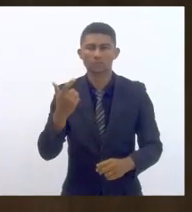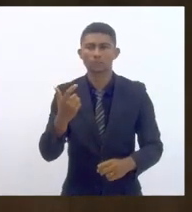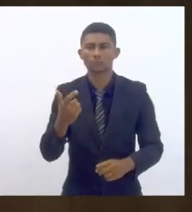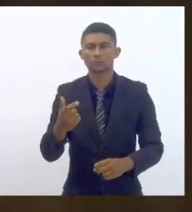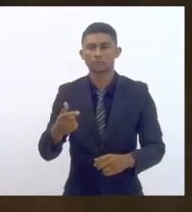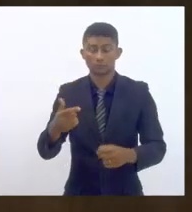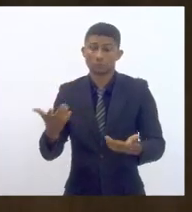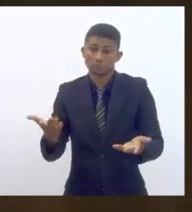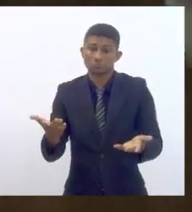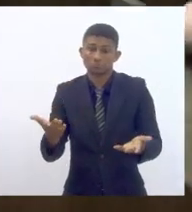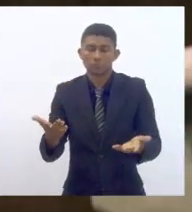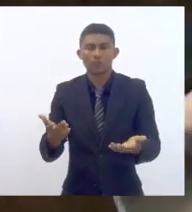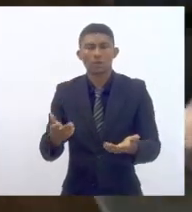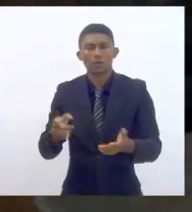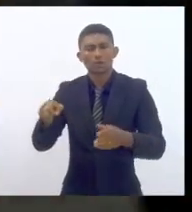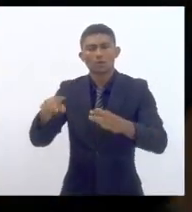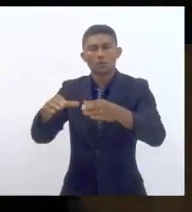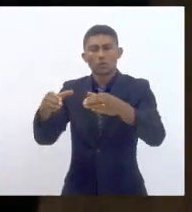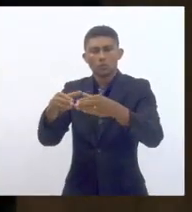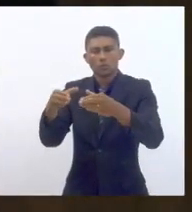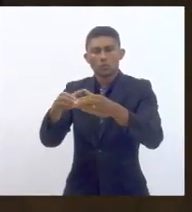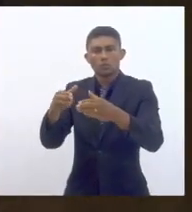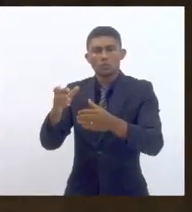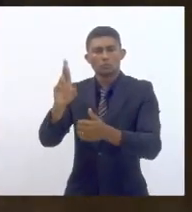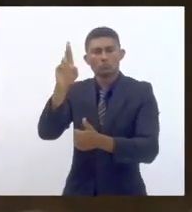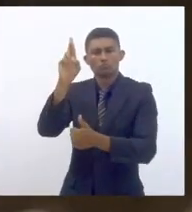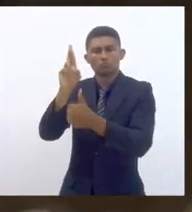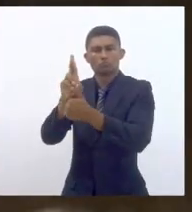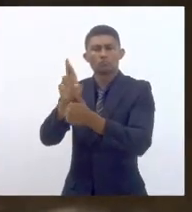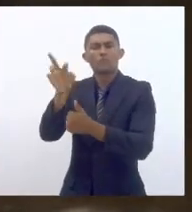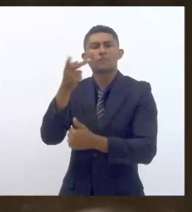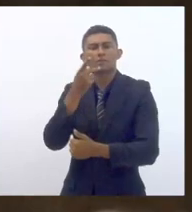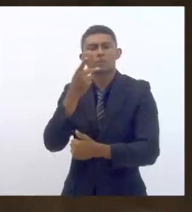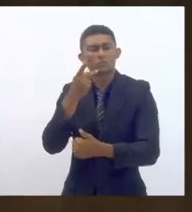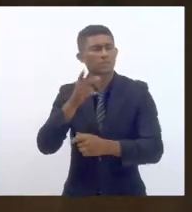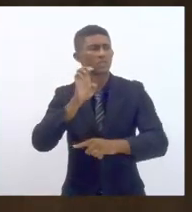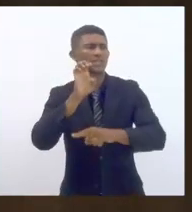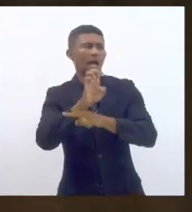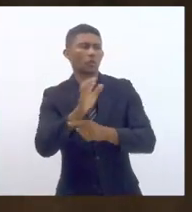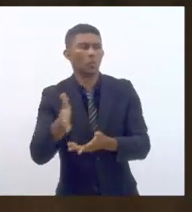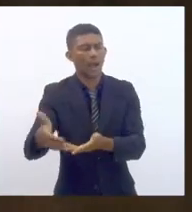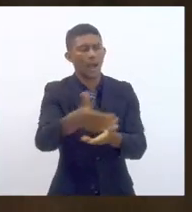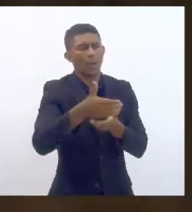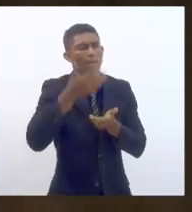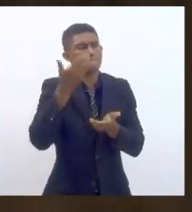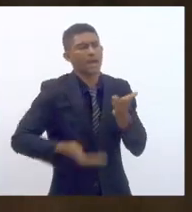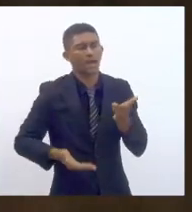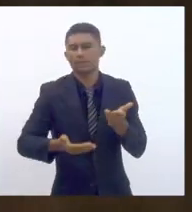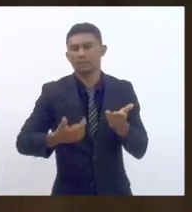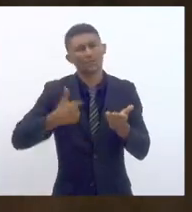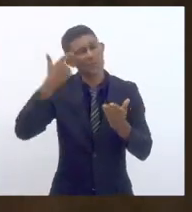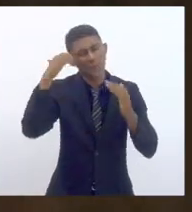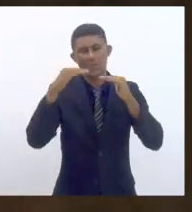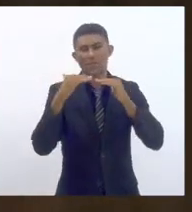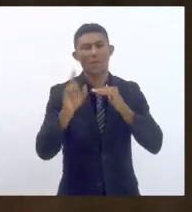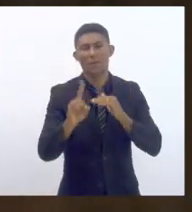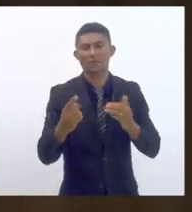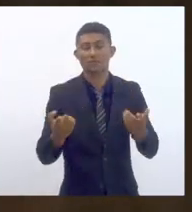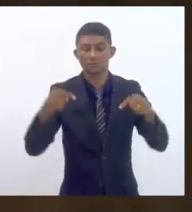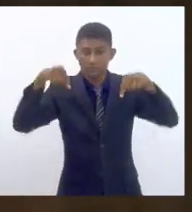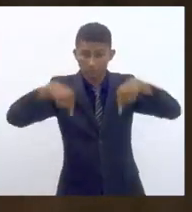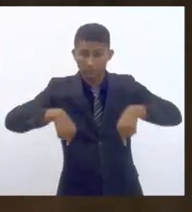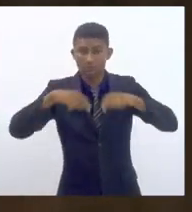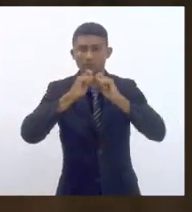da Procuradoria do Governo, que disse que o Estado poderia perder a arrecadação, a verdade é que, com a possibilidade do